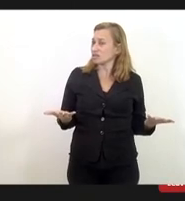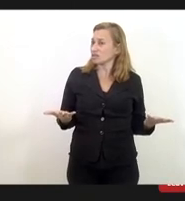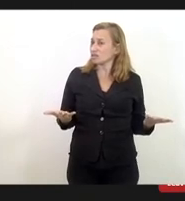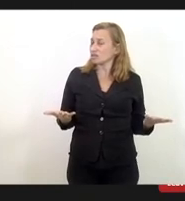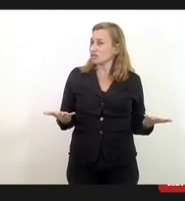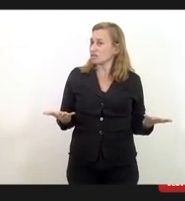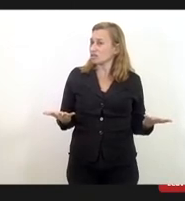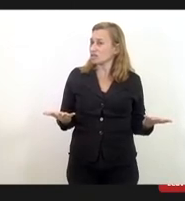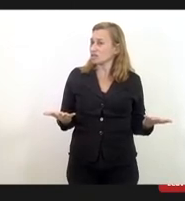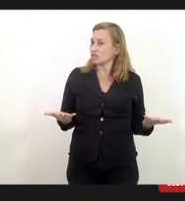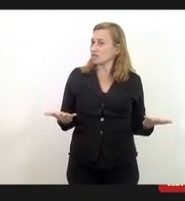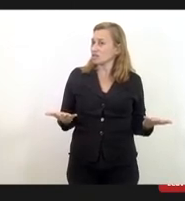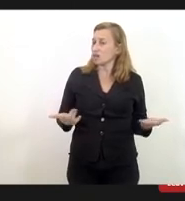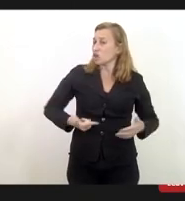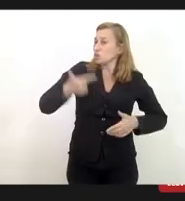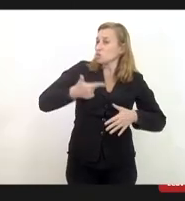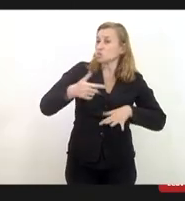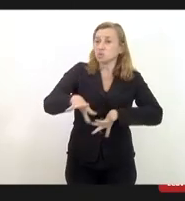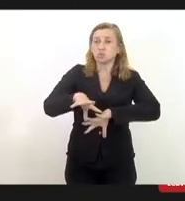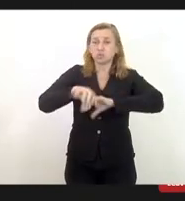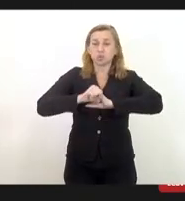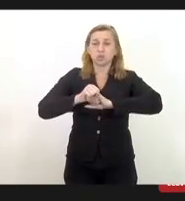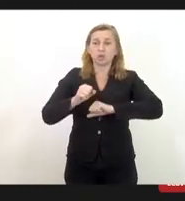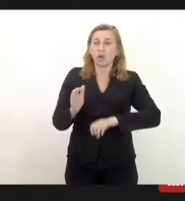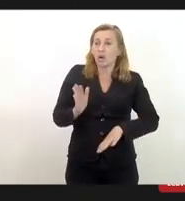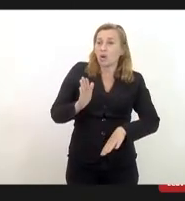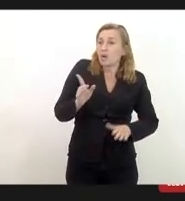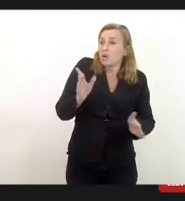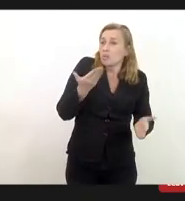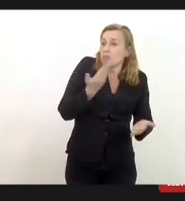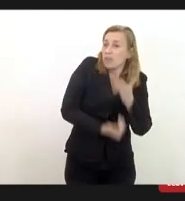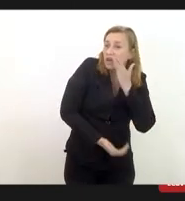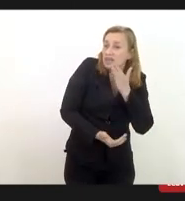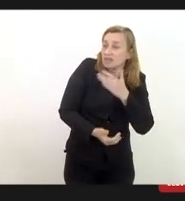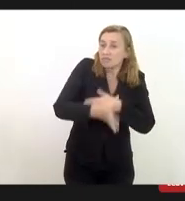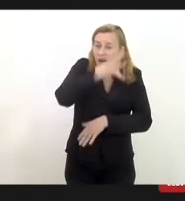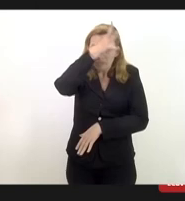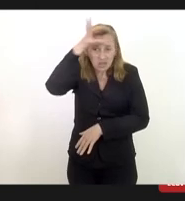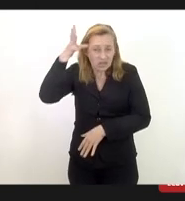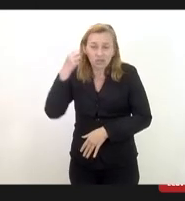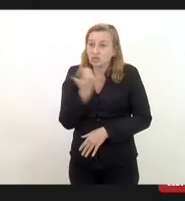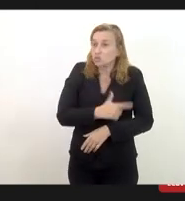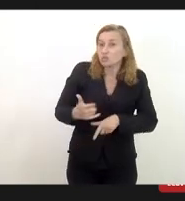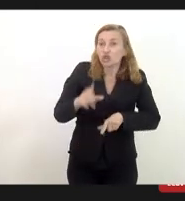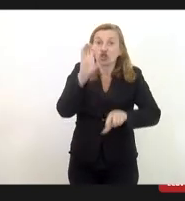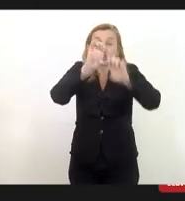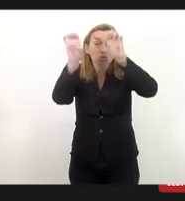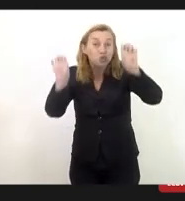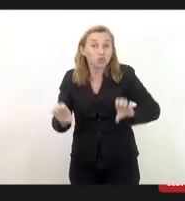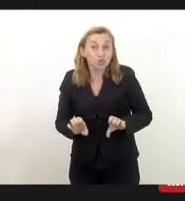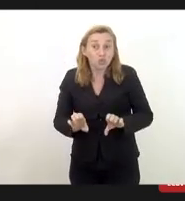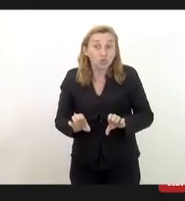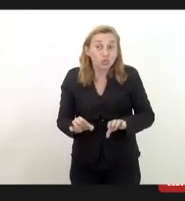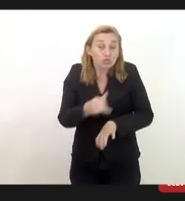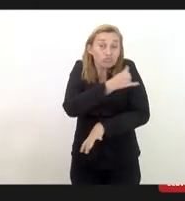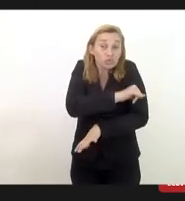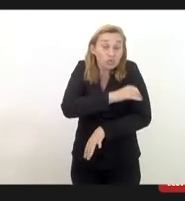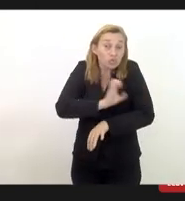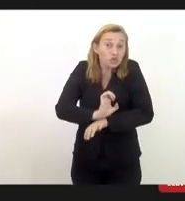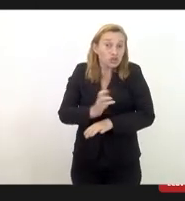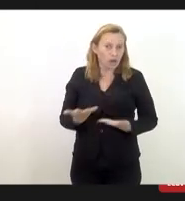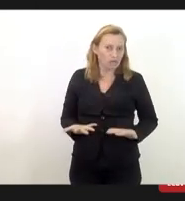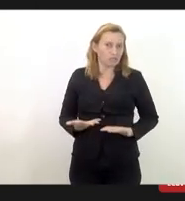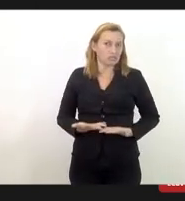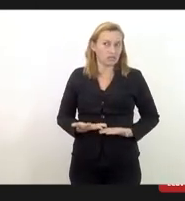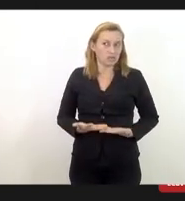em contaminação, que só perde para a Amazônia, que não tem estrutura, que o Estado Rio é o Estado Rio. Estamos